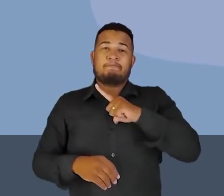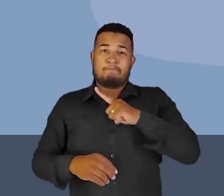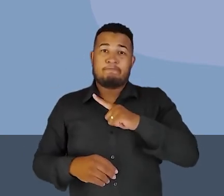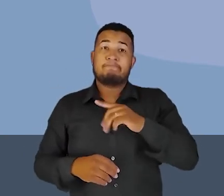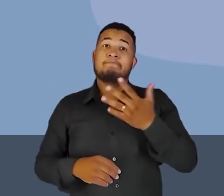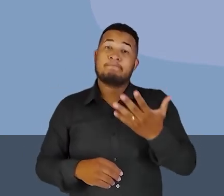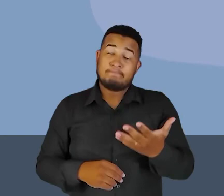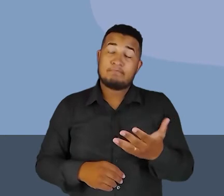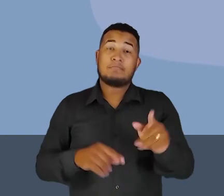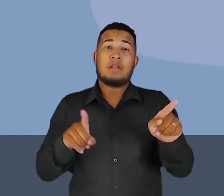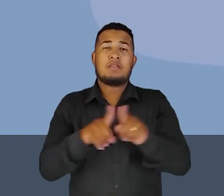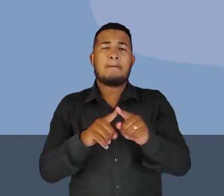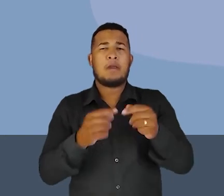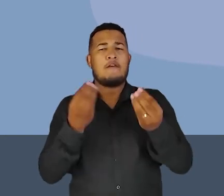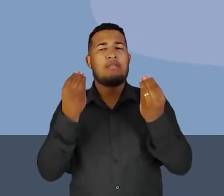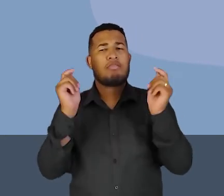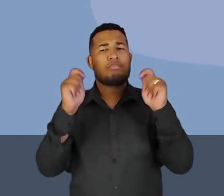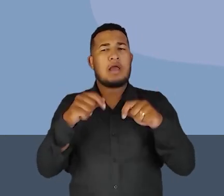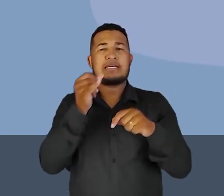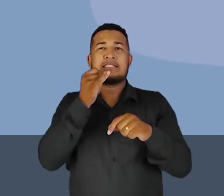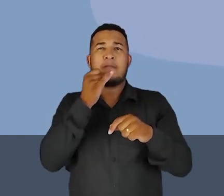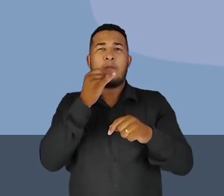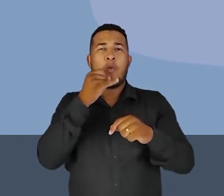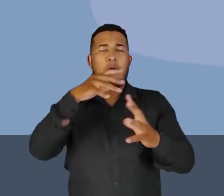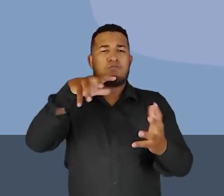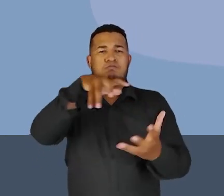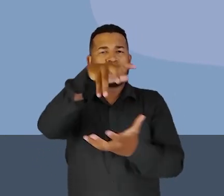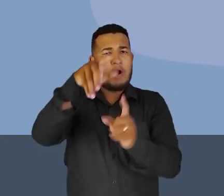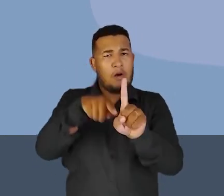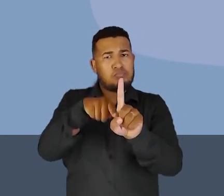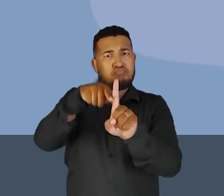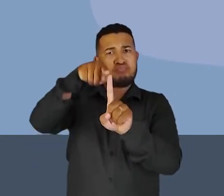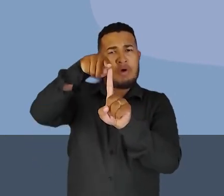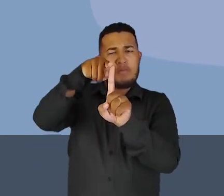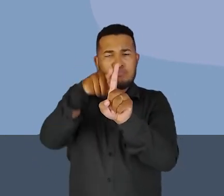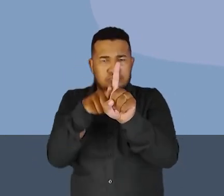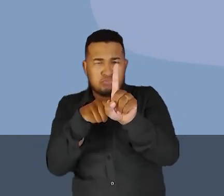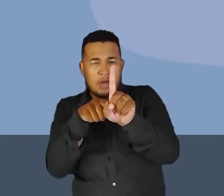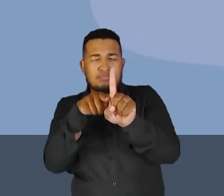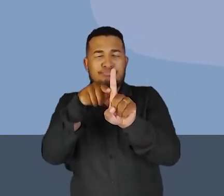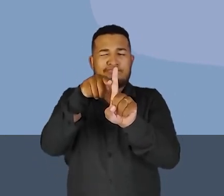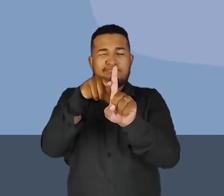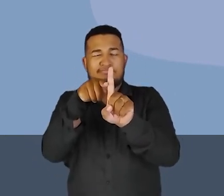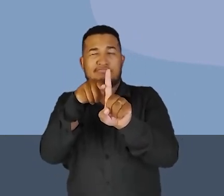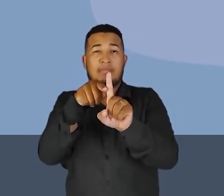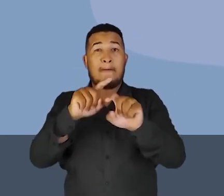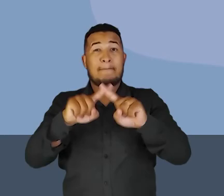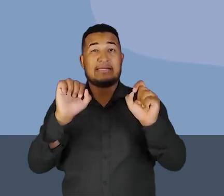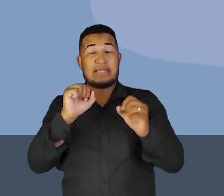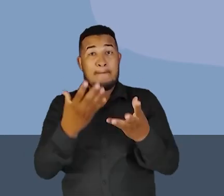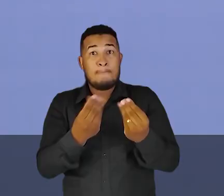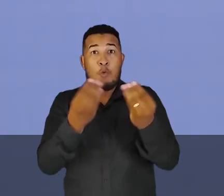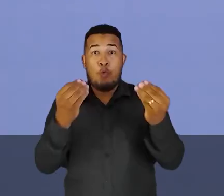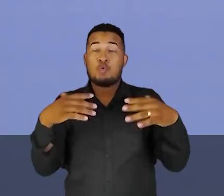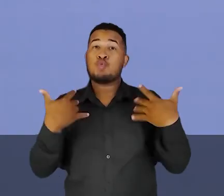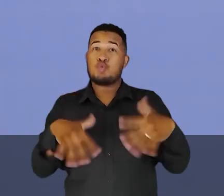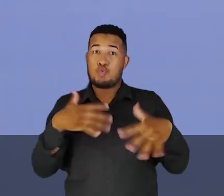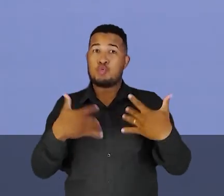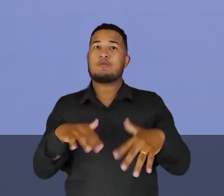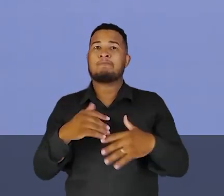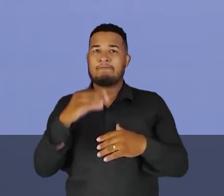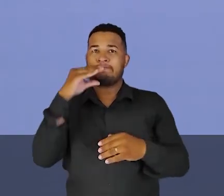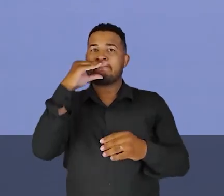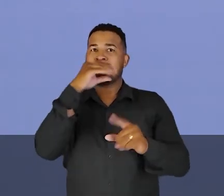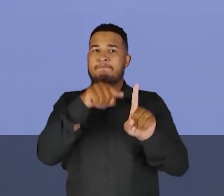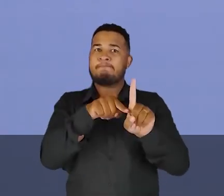e ele regula a temperatura do planeta. Mas sabemos que em excesso provoca o efeito estufa. Dá uma olhada aqui para mim, pessoal.